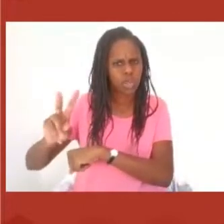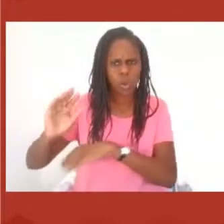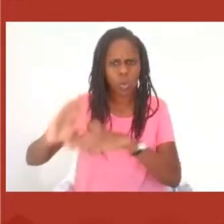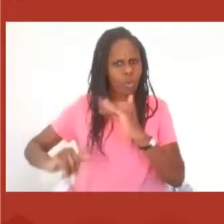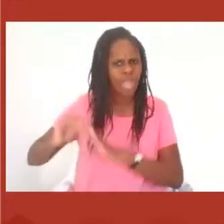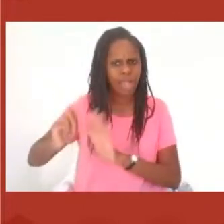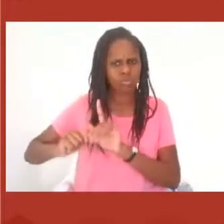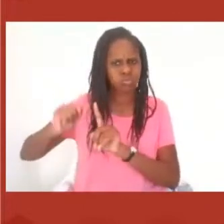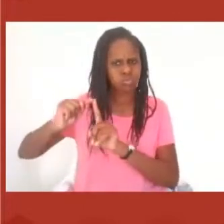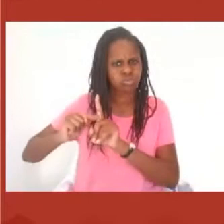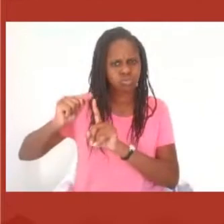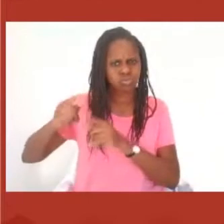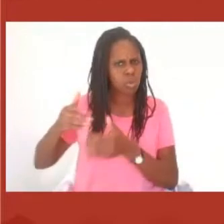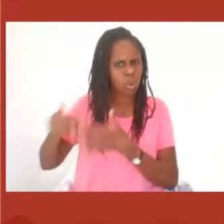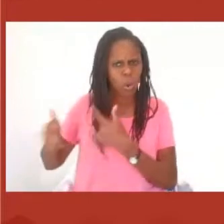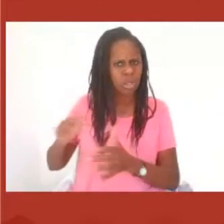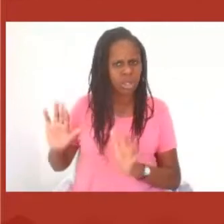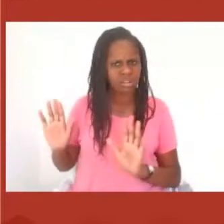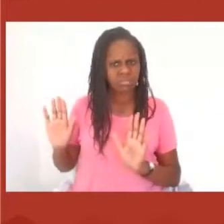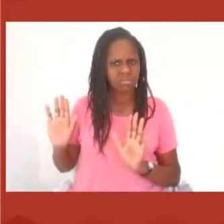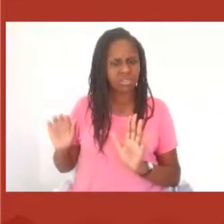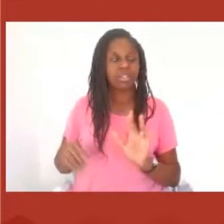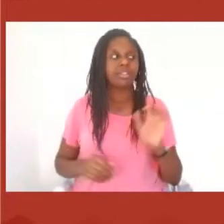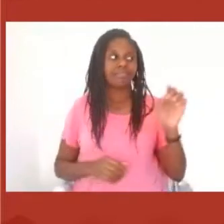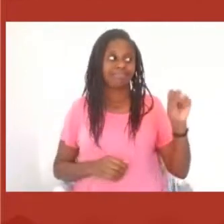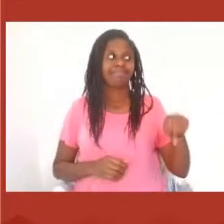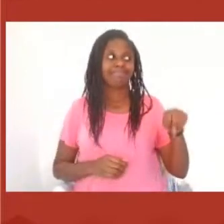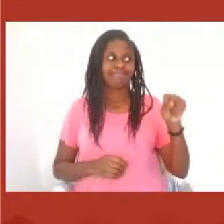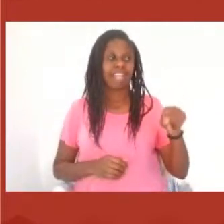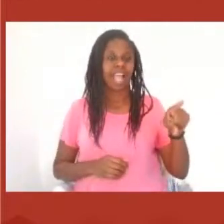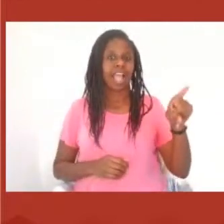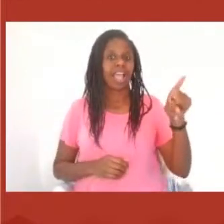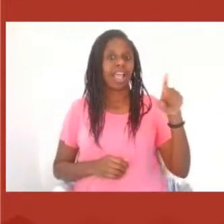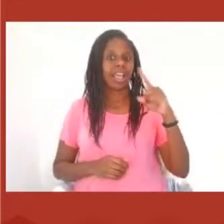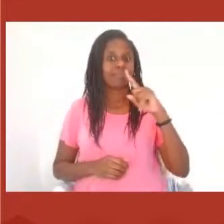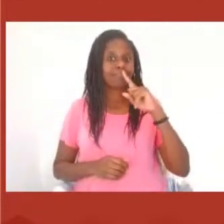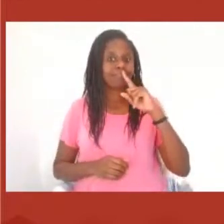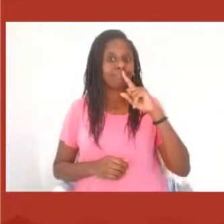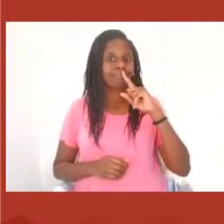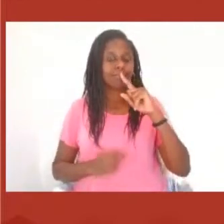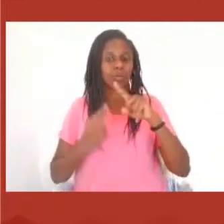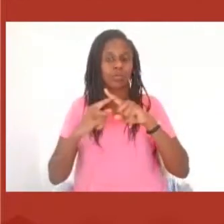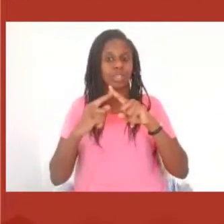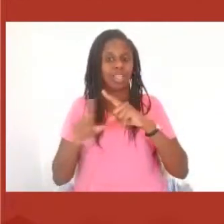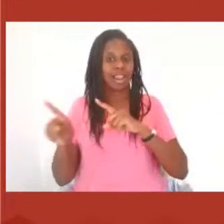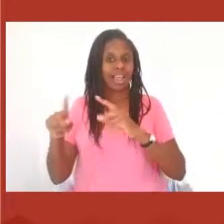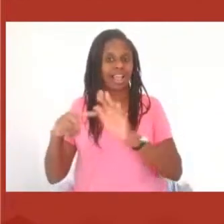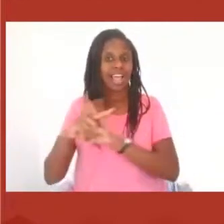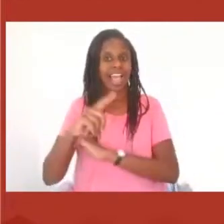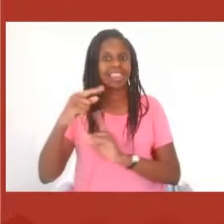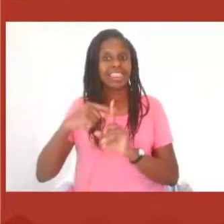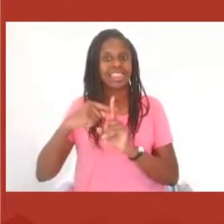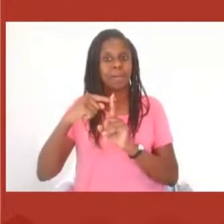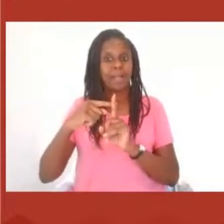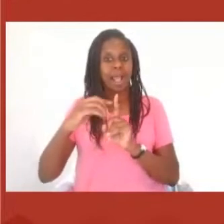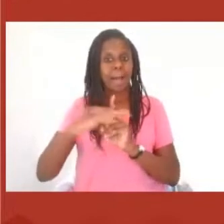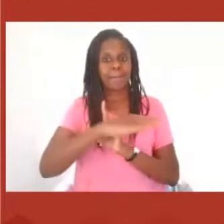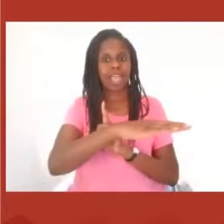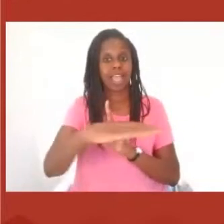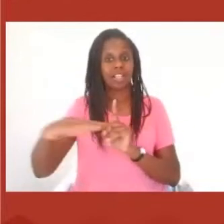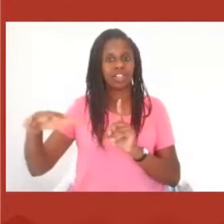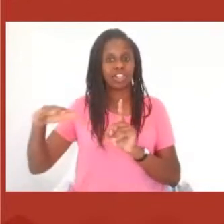até a Bárbara falou lá no texto, mas a gente, a questão lá está falando em temperatura ambiente, né? E